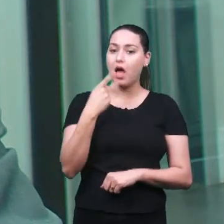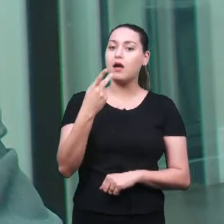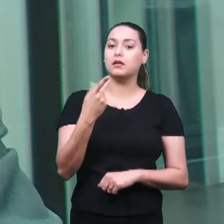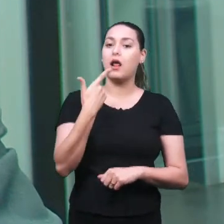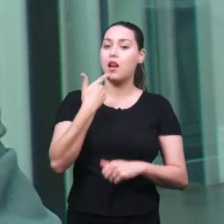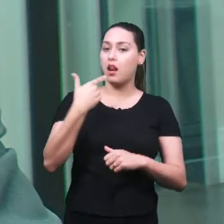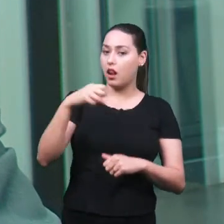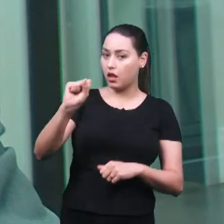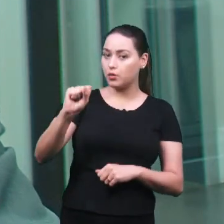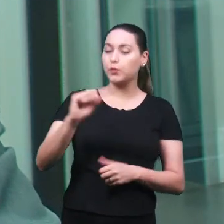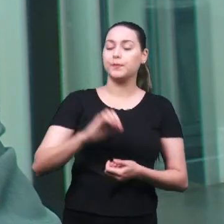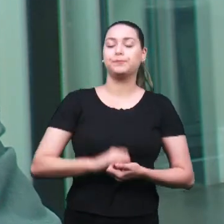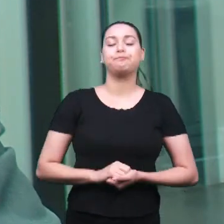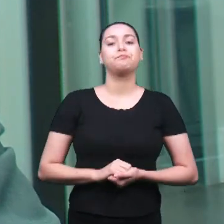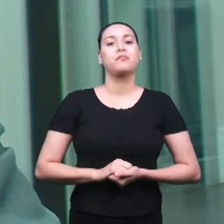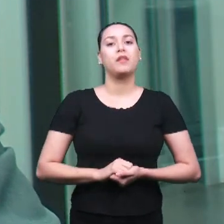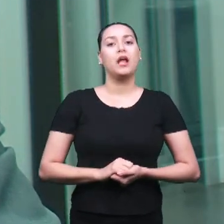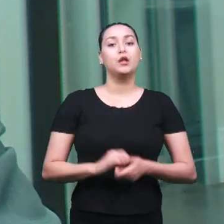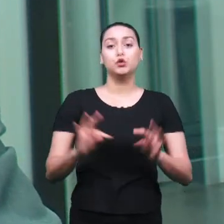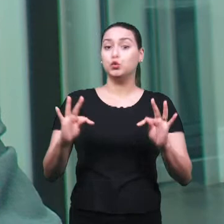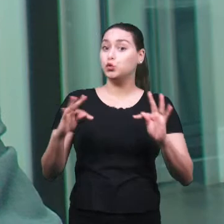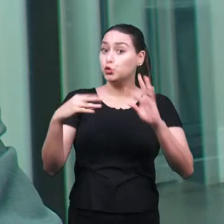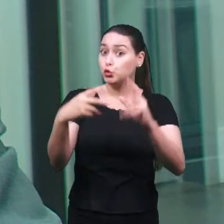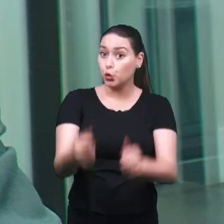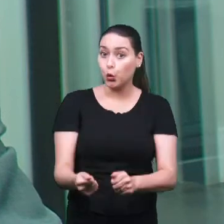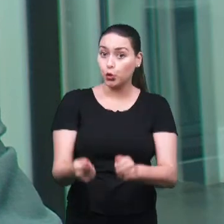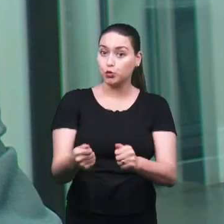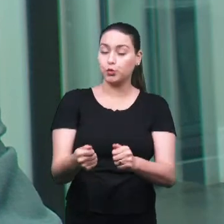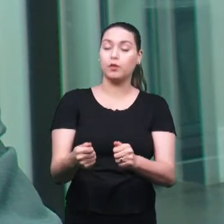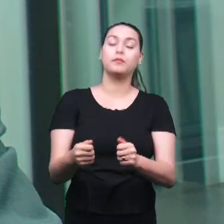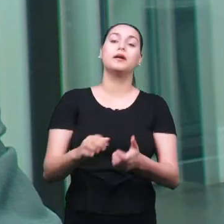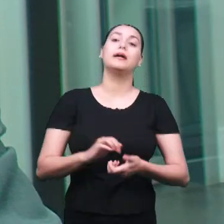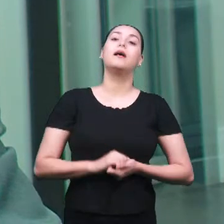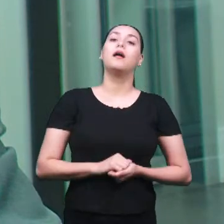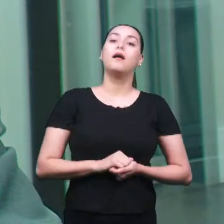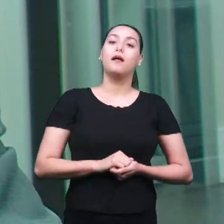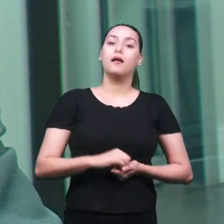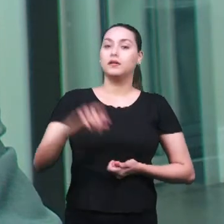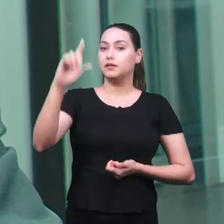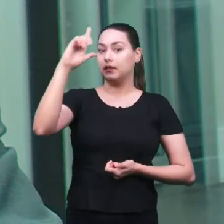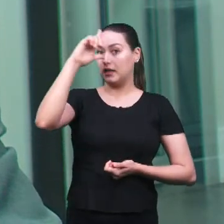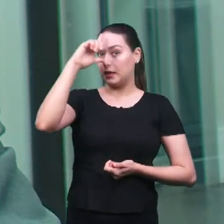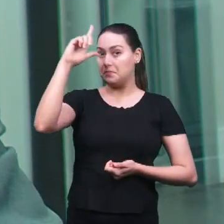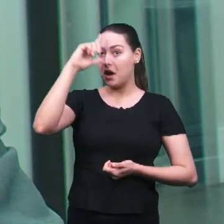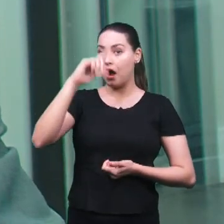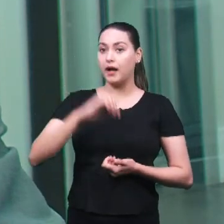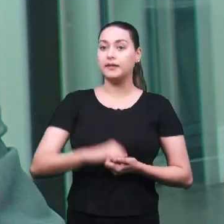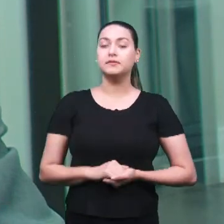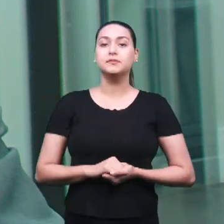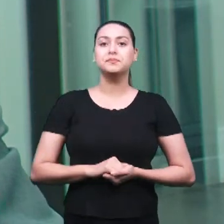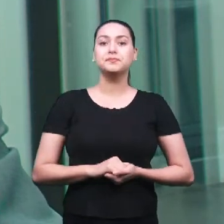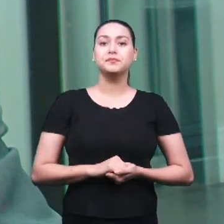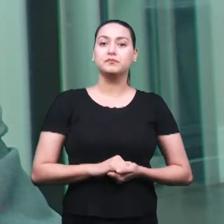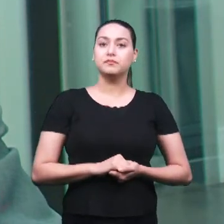alemão, as mensagens são trazidas em alemão. Nós temos hoje a seguinte